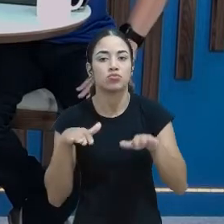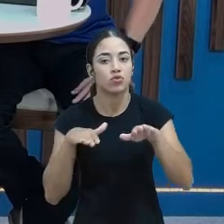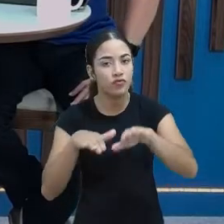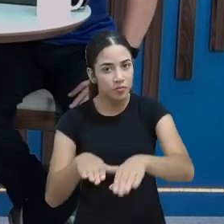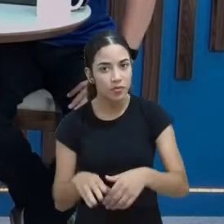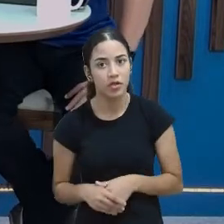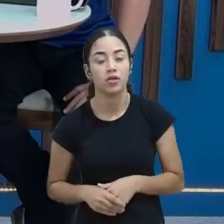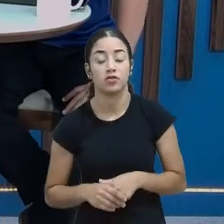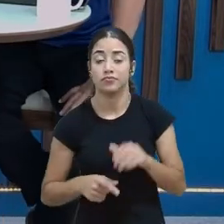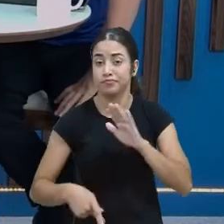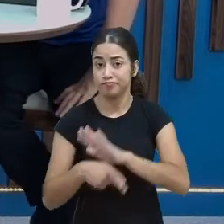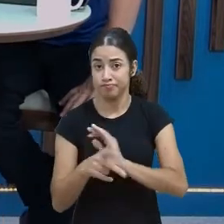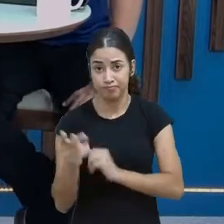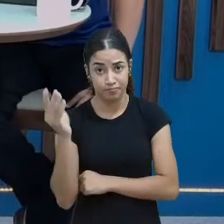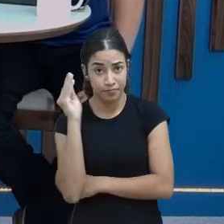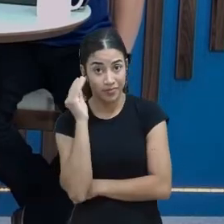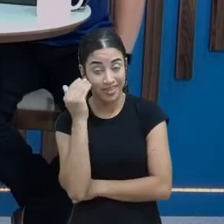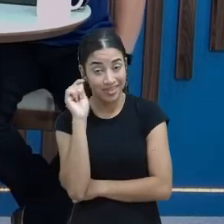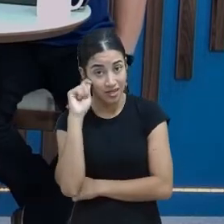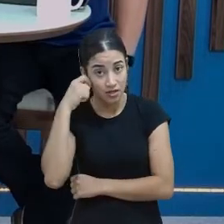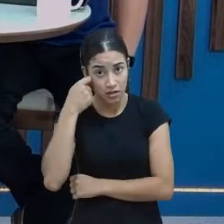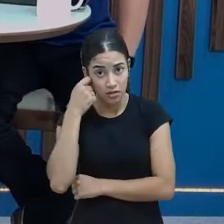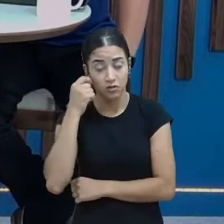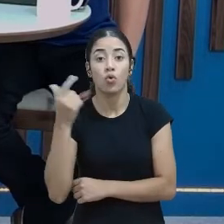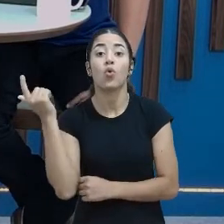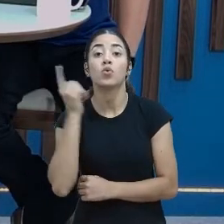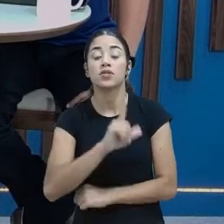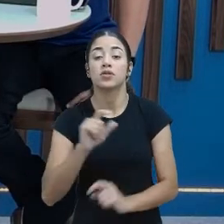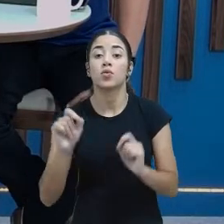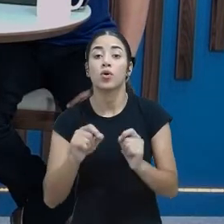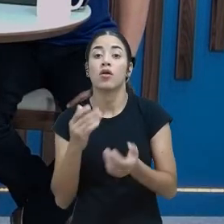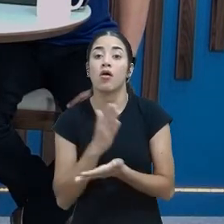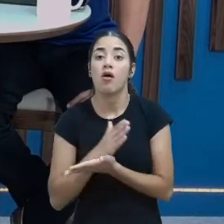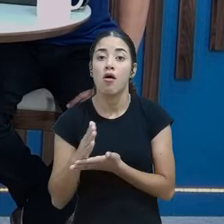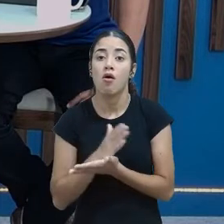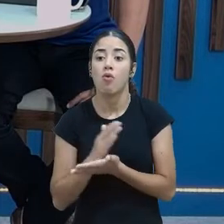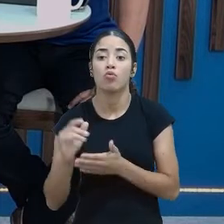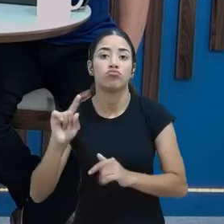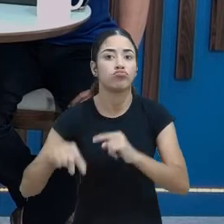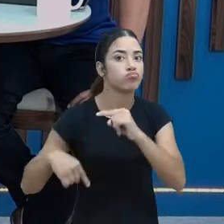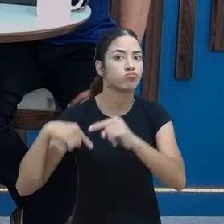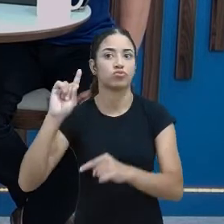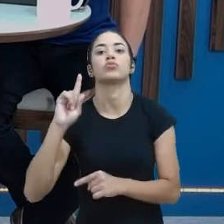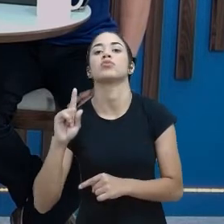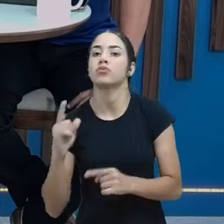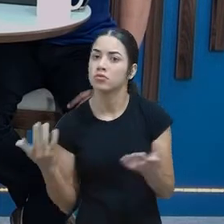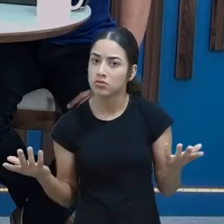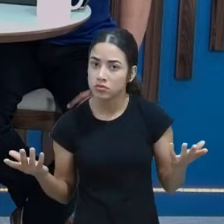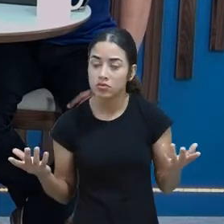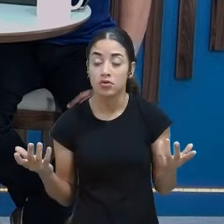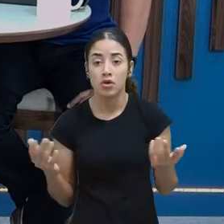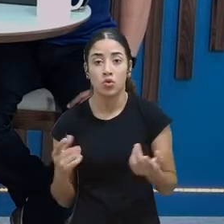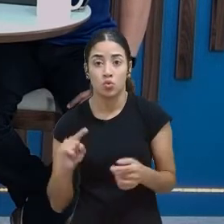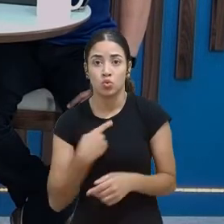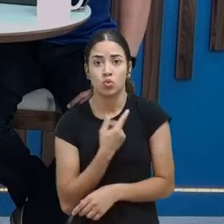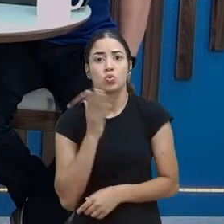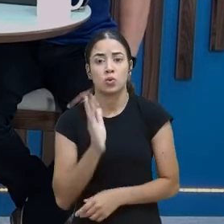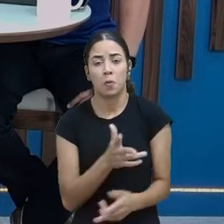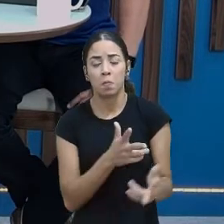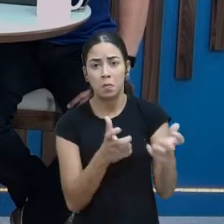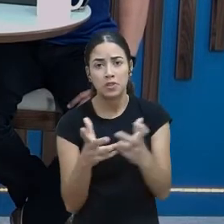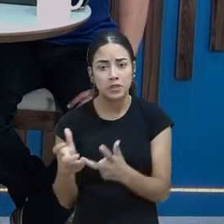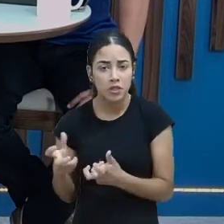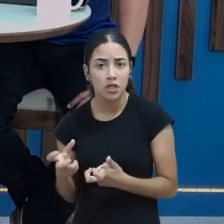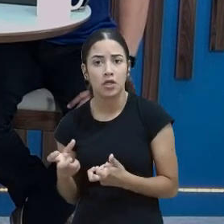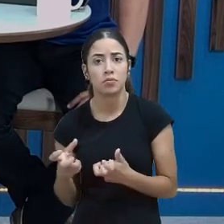movimento dos negros que conseguiram alguns avanços. Hoje a gente vê, né, alguns avanços